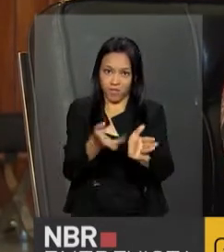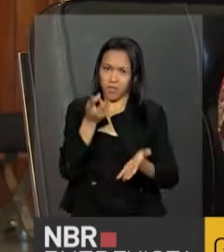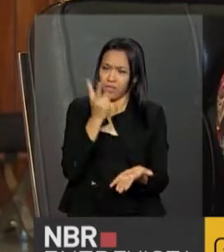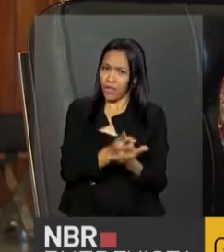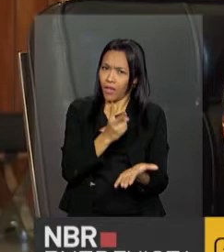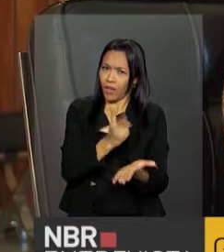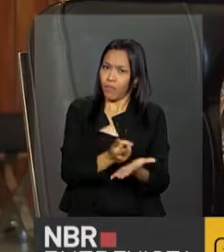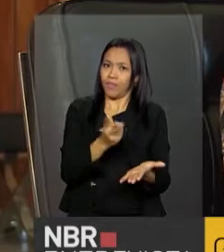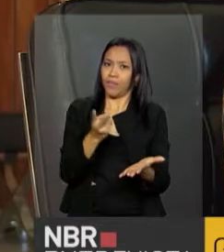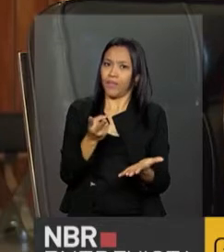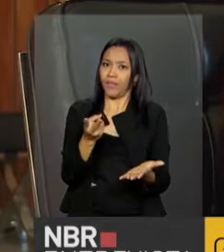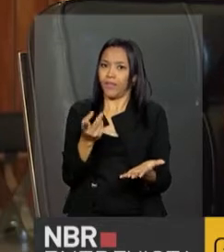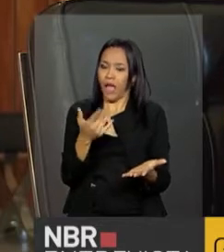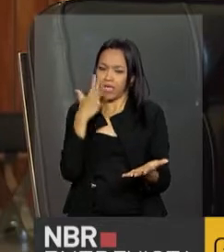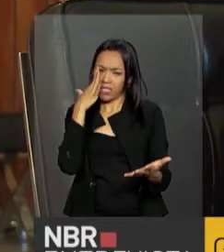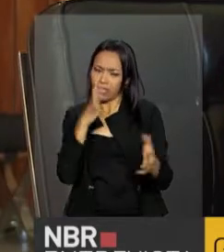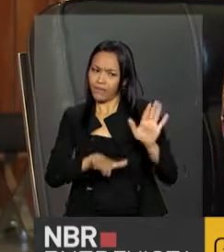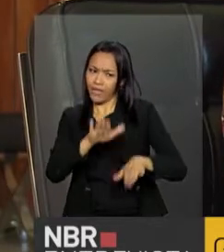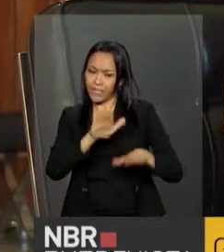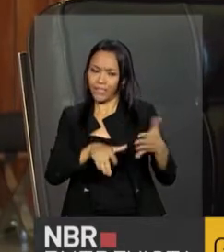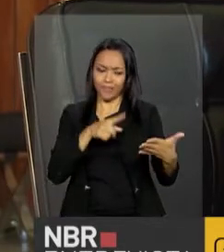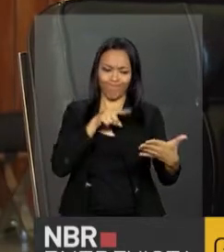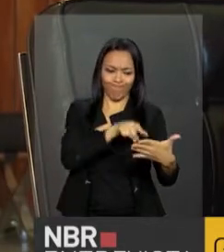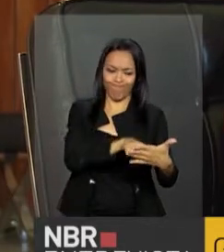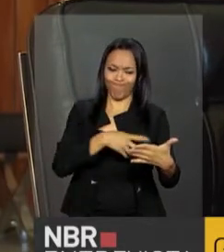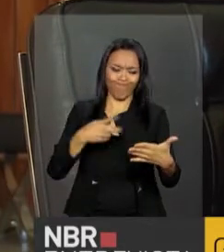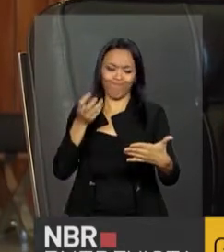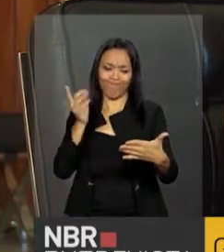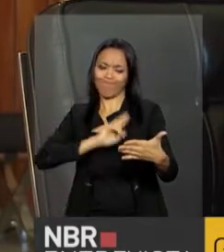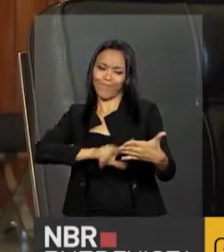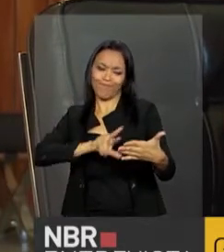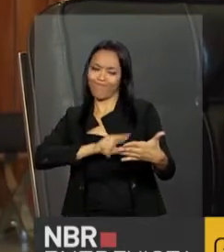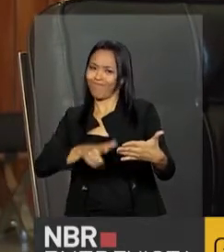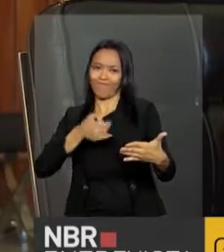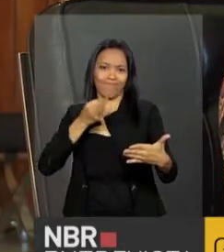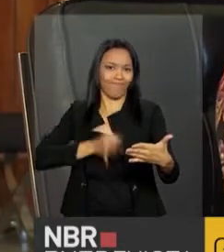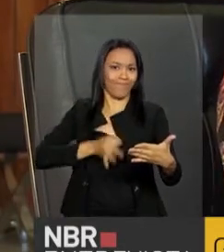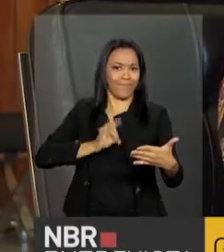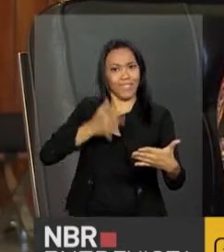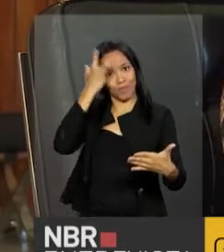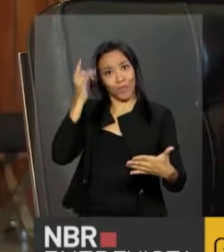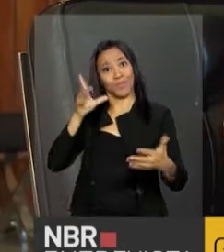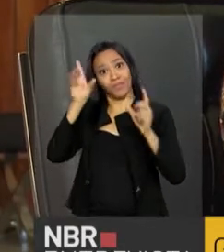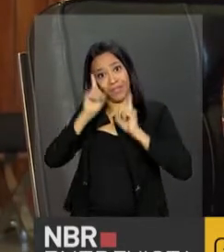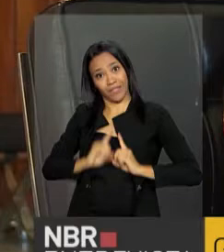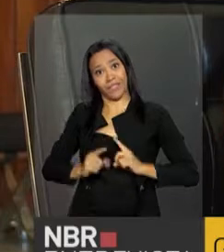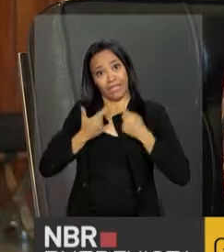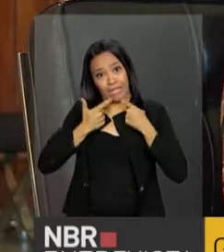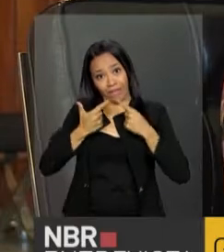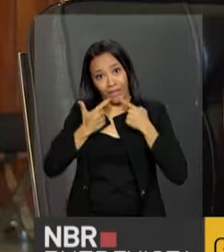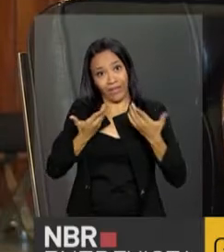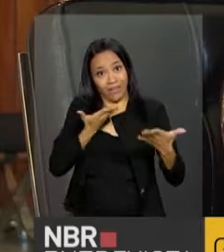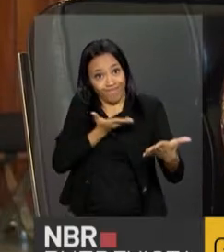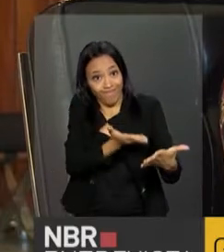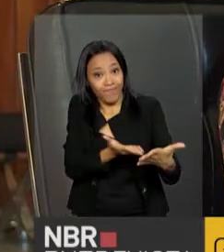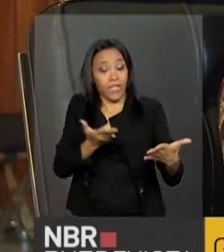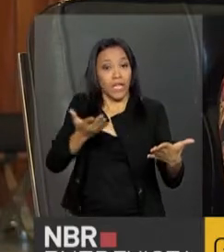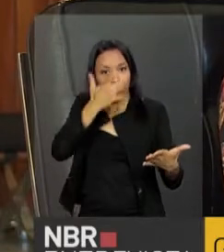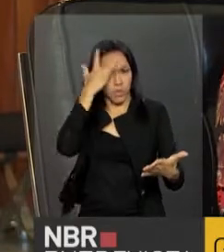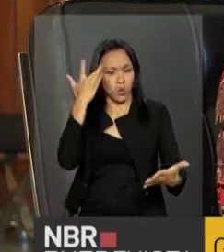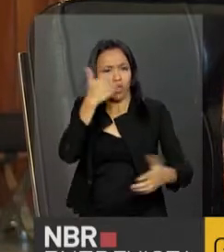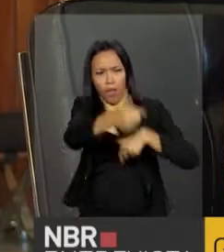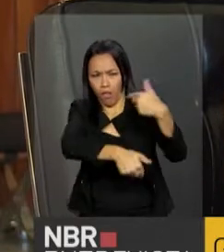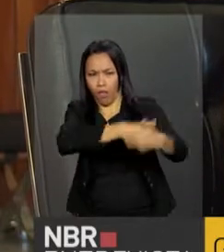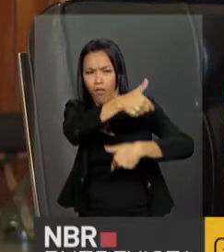recursos estão atendendo a demanda das pessoas com deficiência. Isso a gente vê muito. Eu trabalho com muitas pessoas